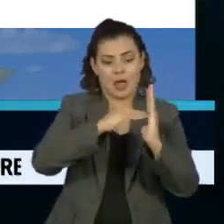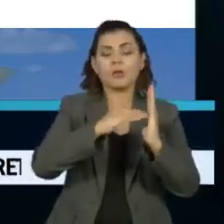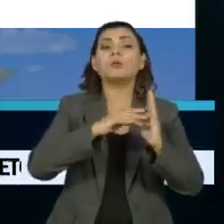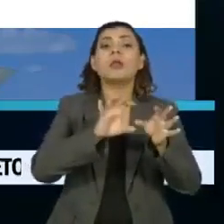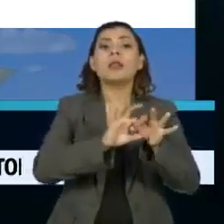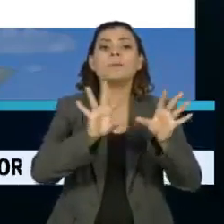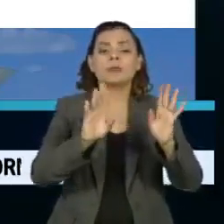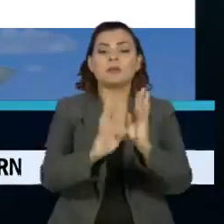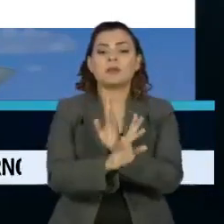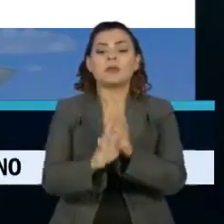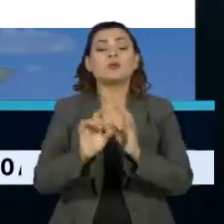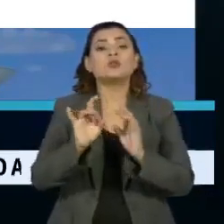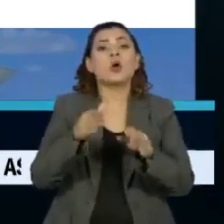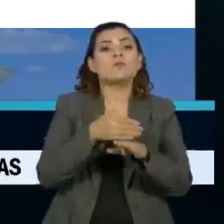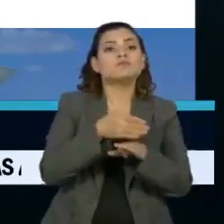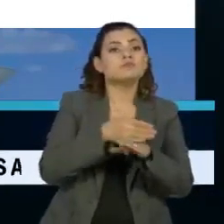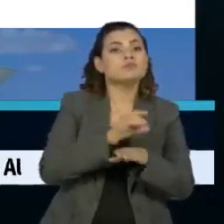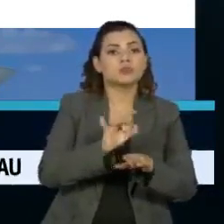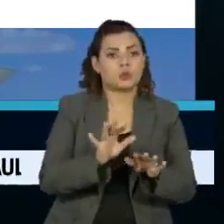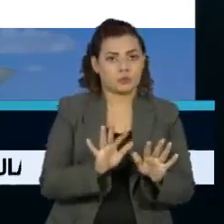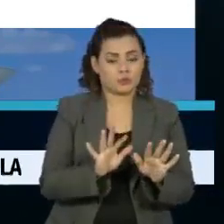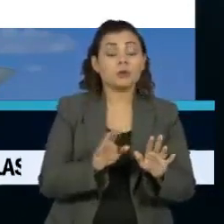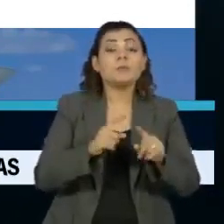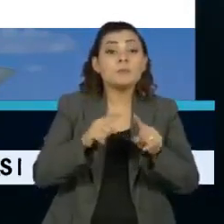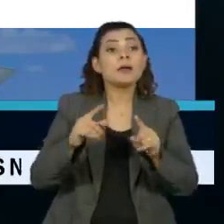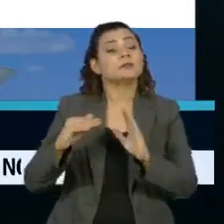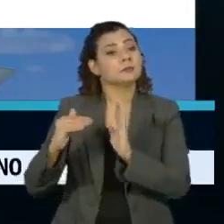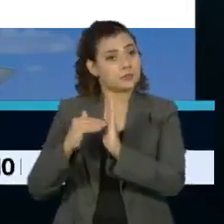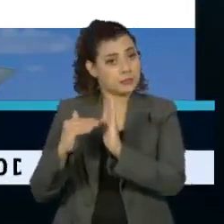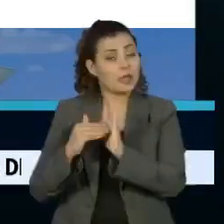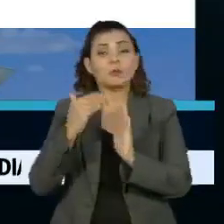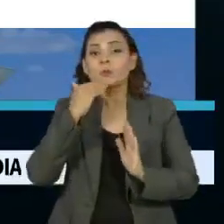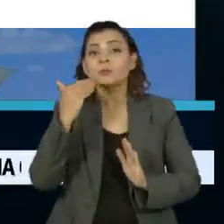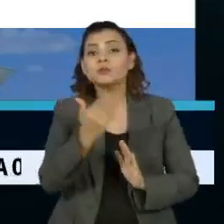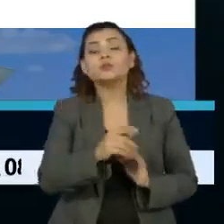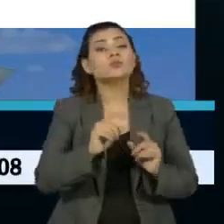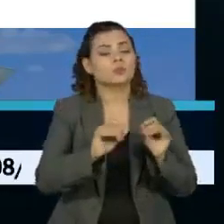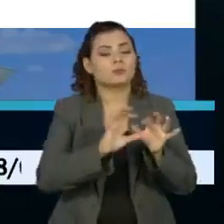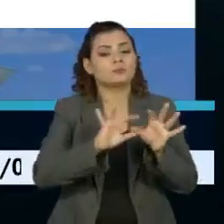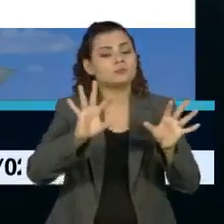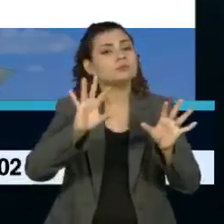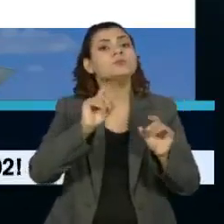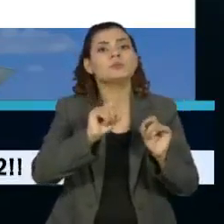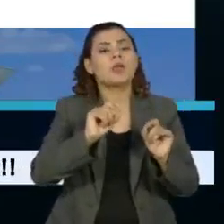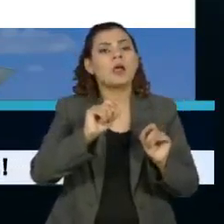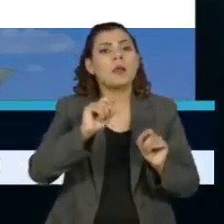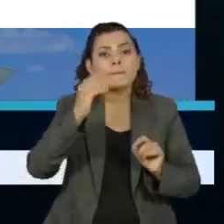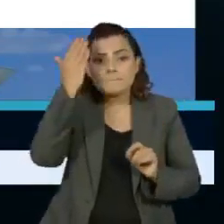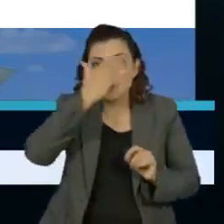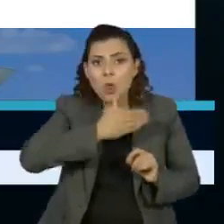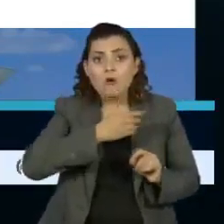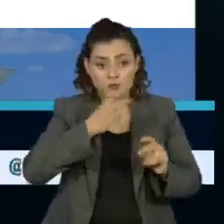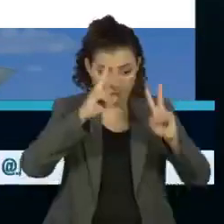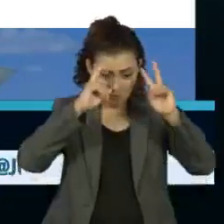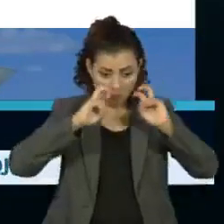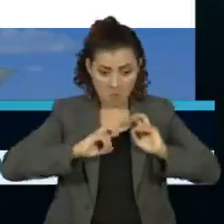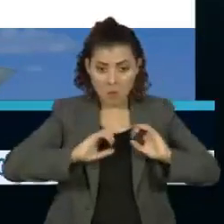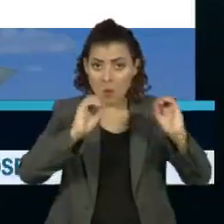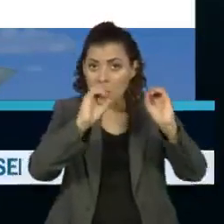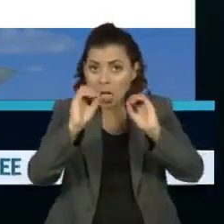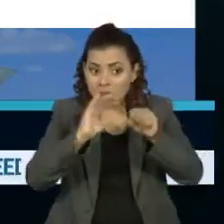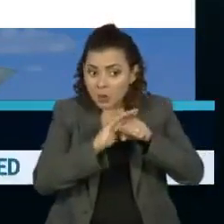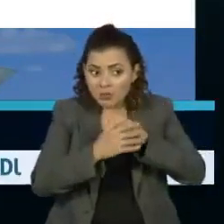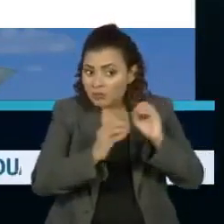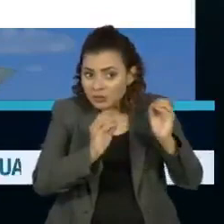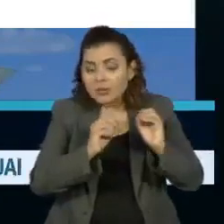circulação liberada para acessar esses locais. O Senado também exigiu uma declaração pessoal de que não apresenta sintomas compatíveis com